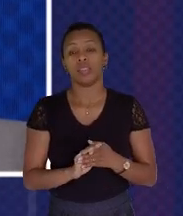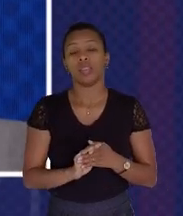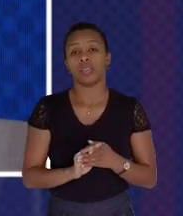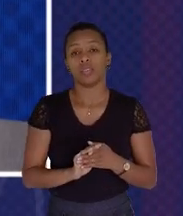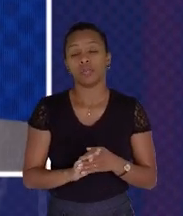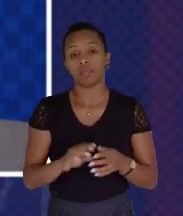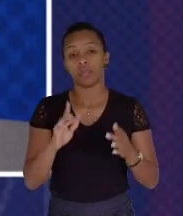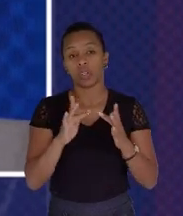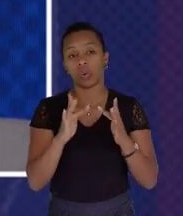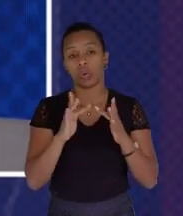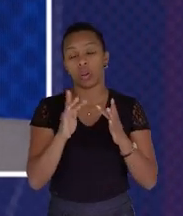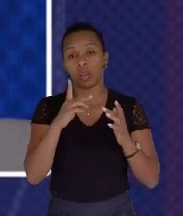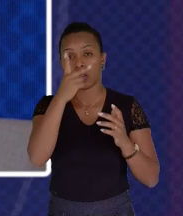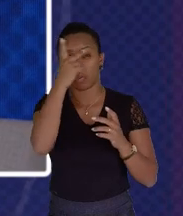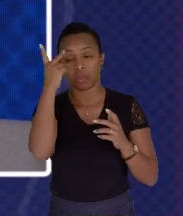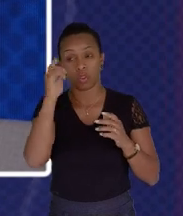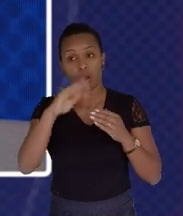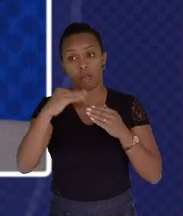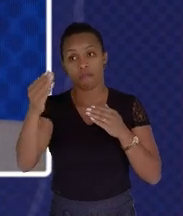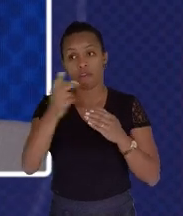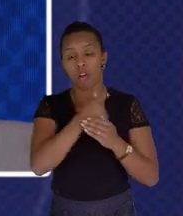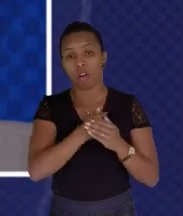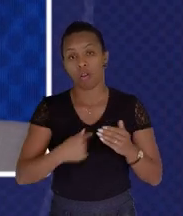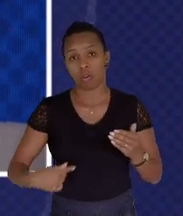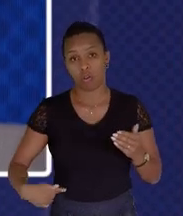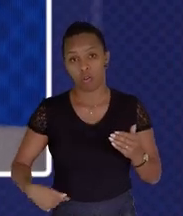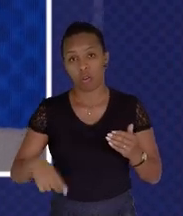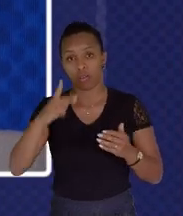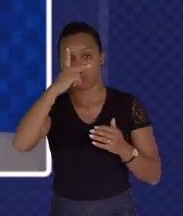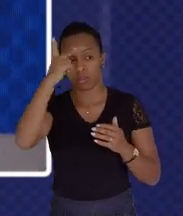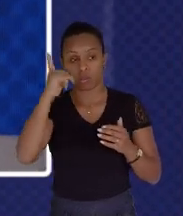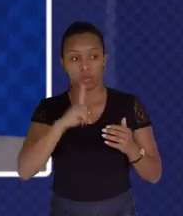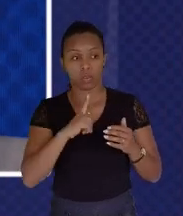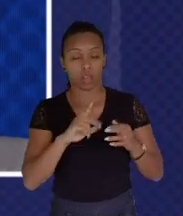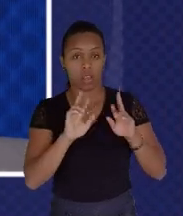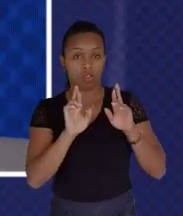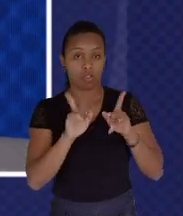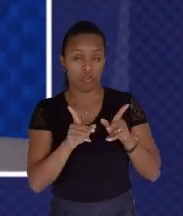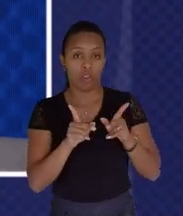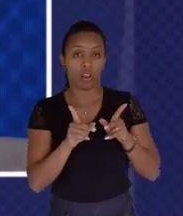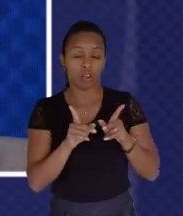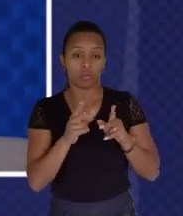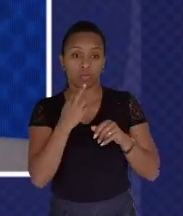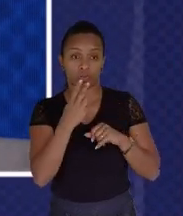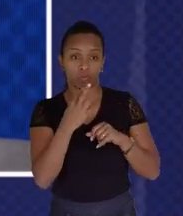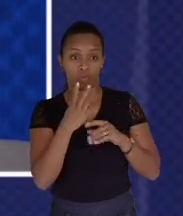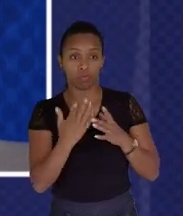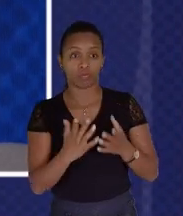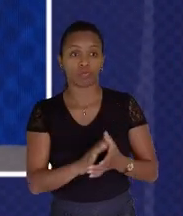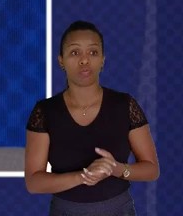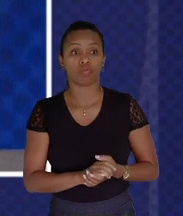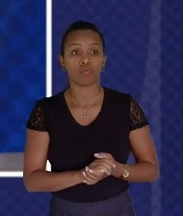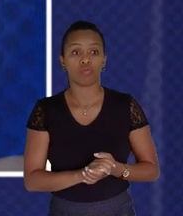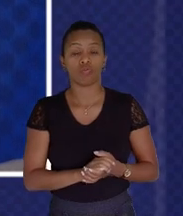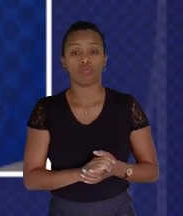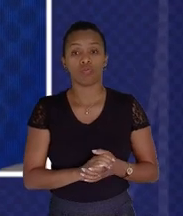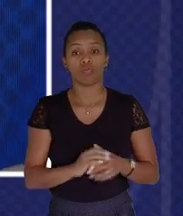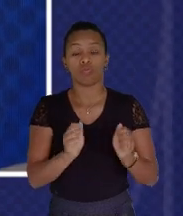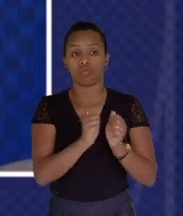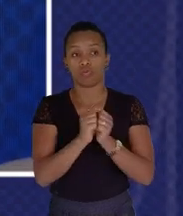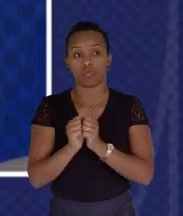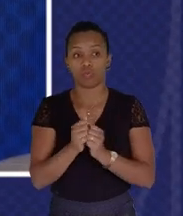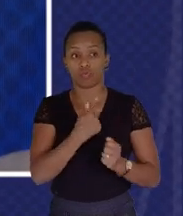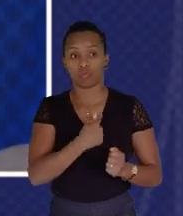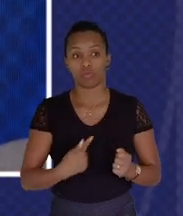pessoas de fora do governo, outsiders, pessoas que têm diferentes backgrounds, com agentes governamentais